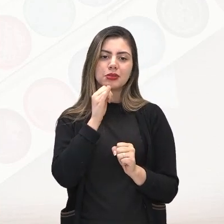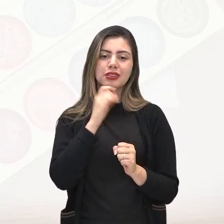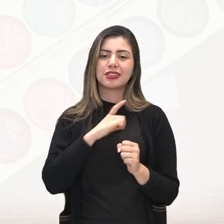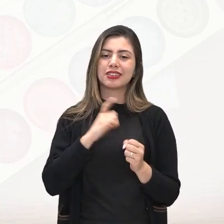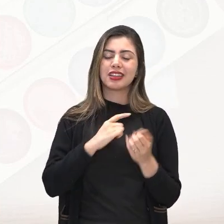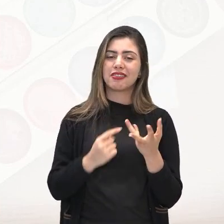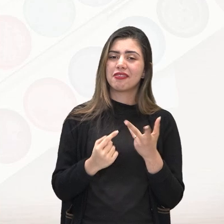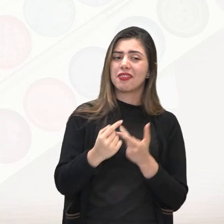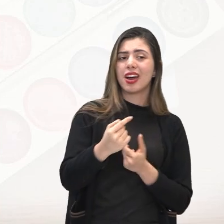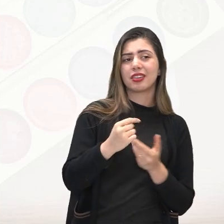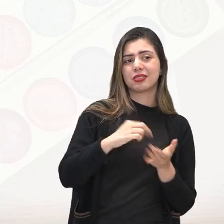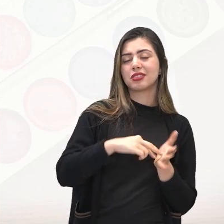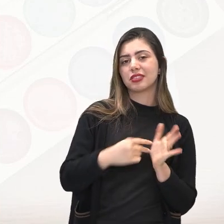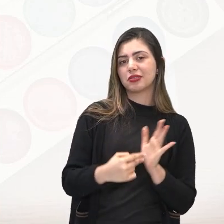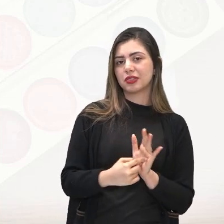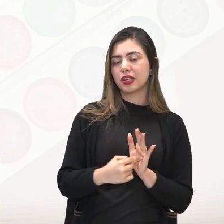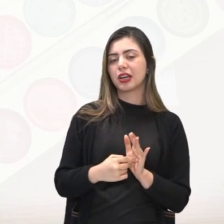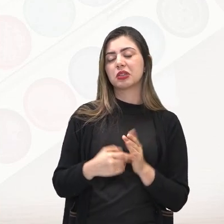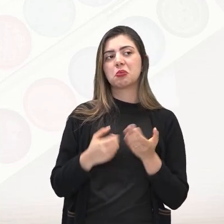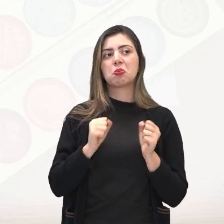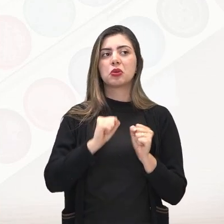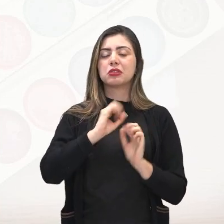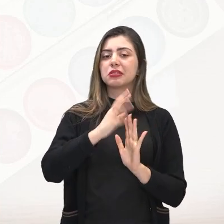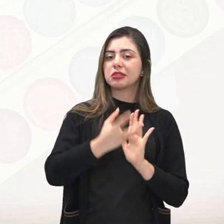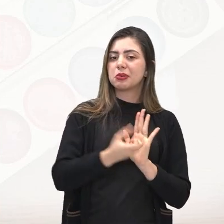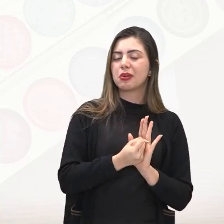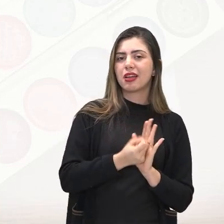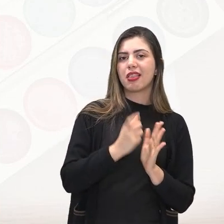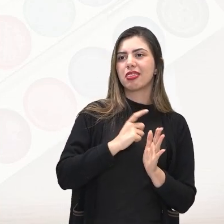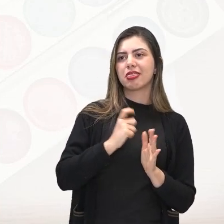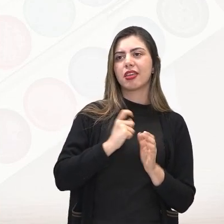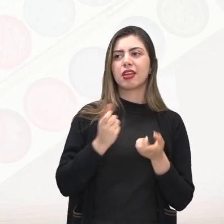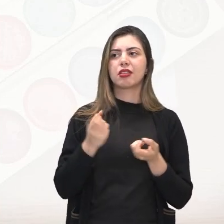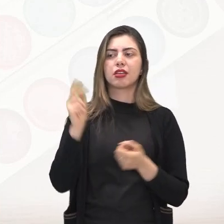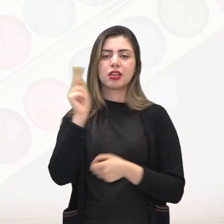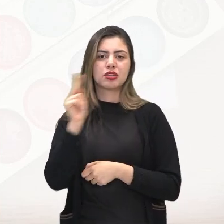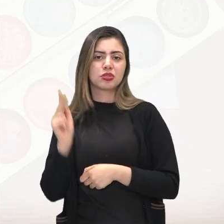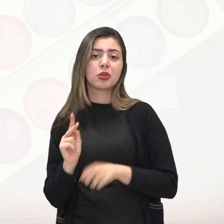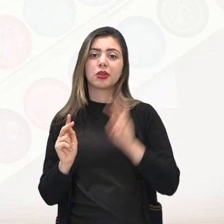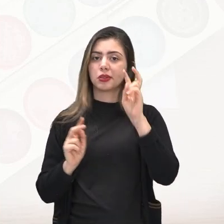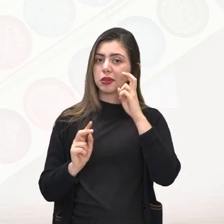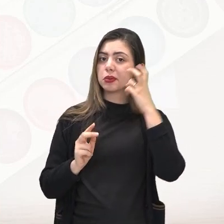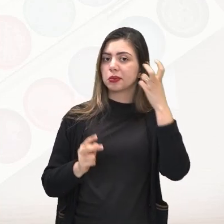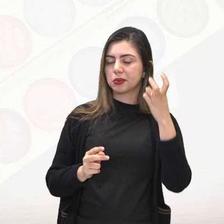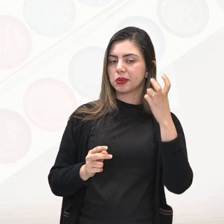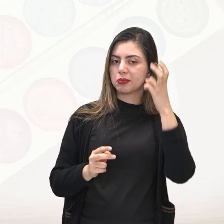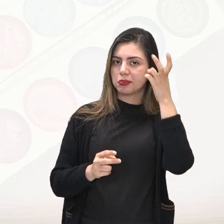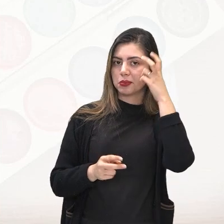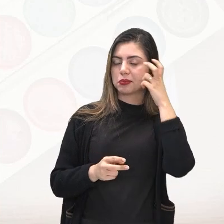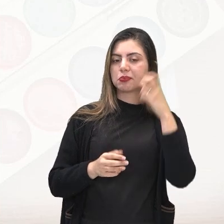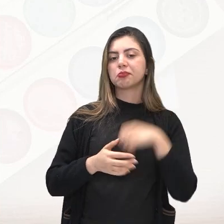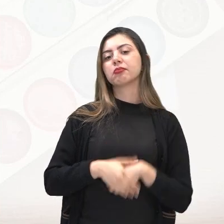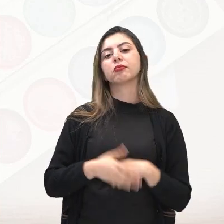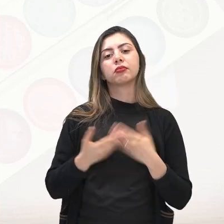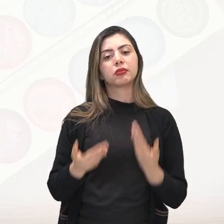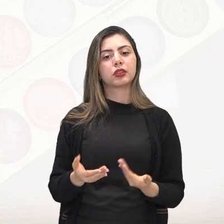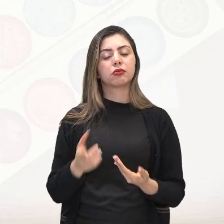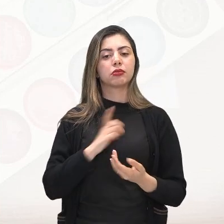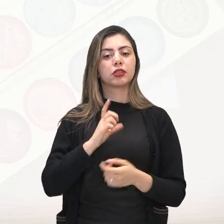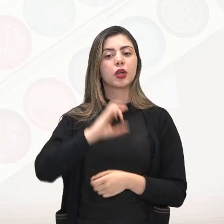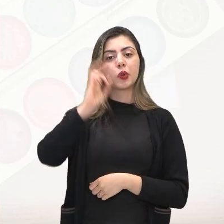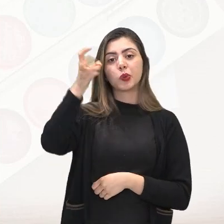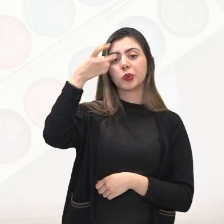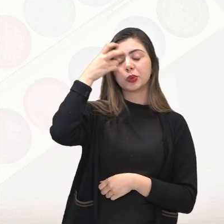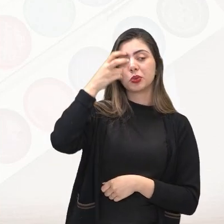distintos significados simbólicos em diversos contextos históricos e culturais. Então, cada cultura e até mesmo